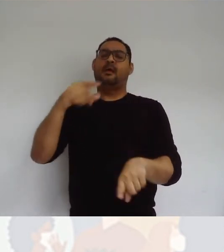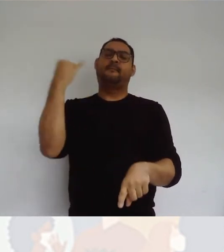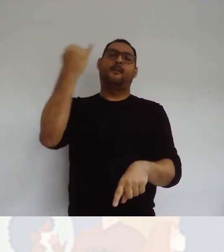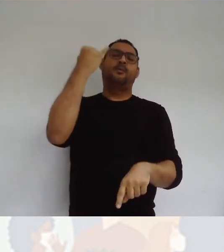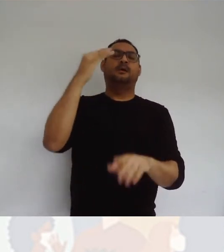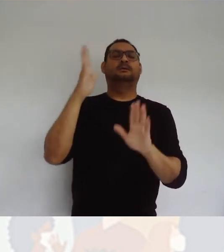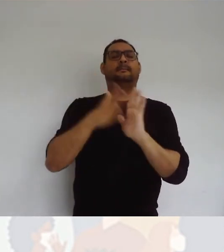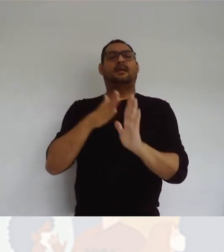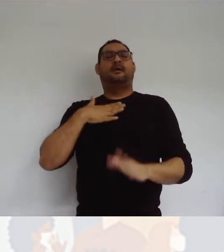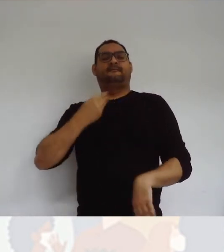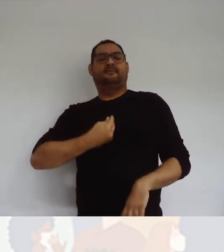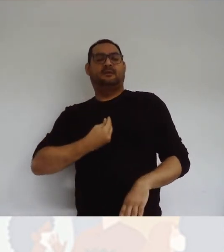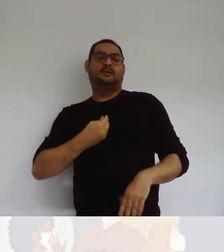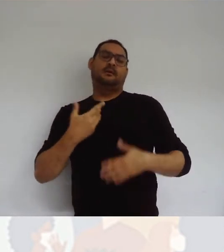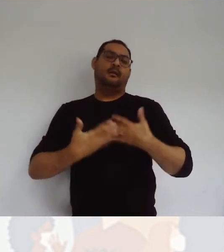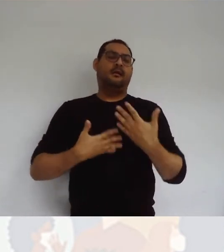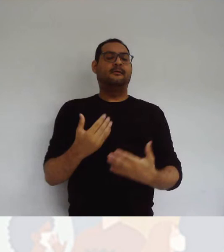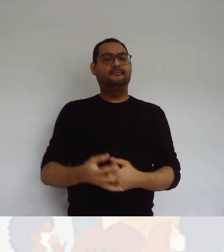vida dele, né?